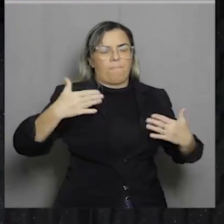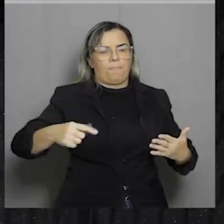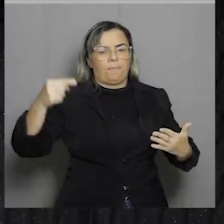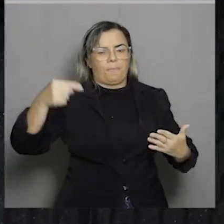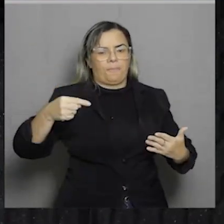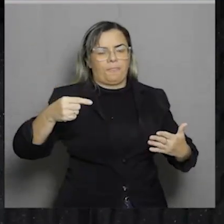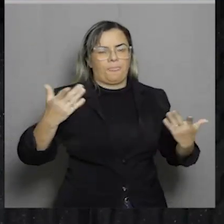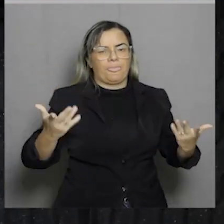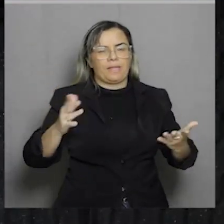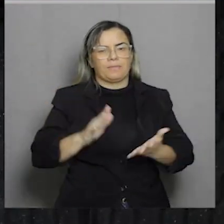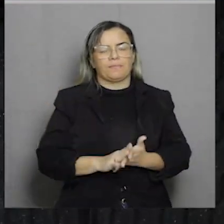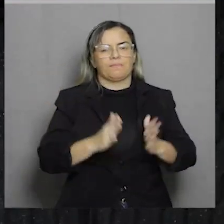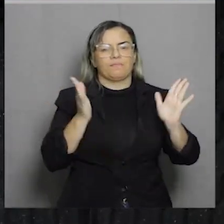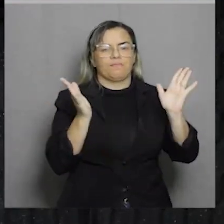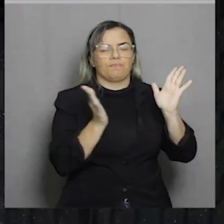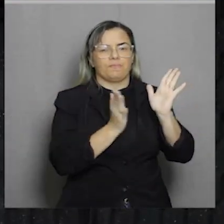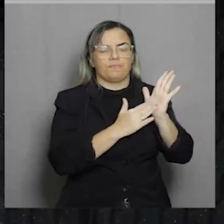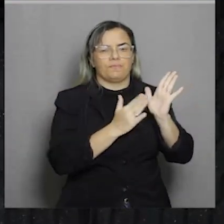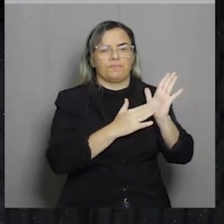de uma proposta de